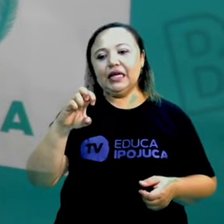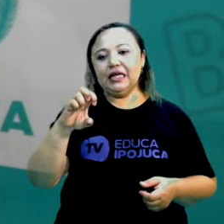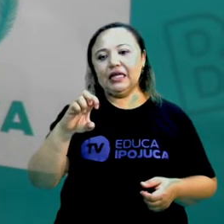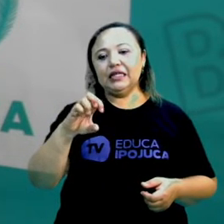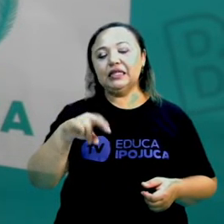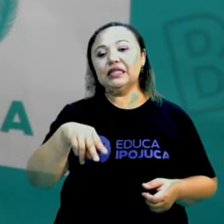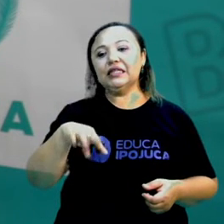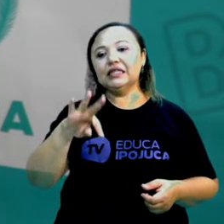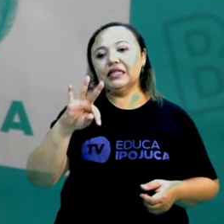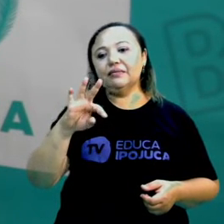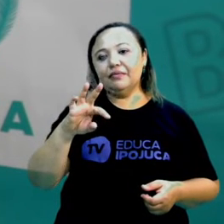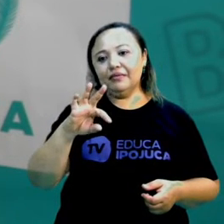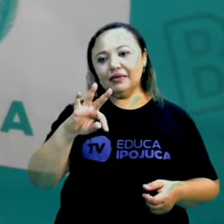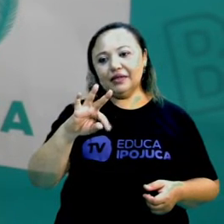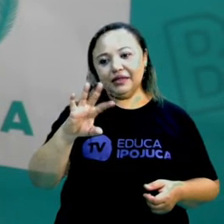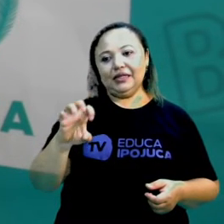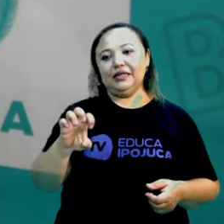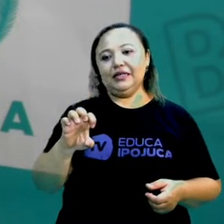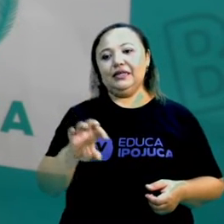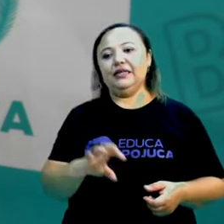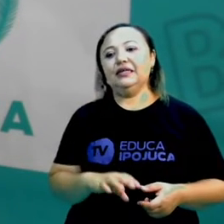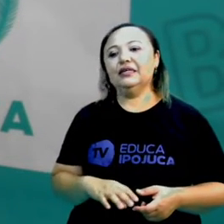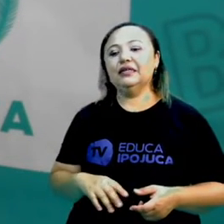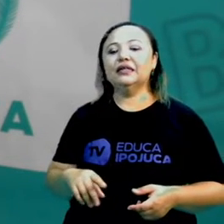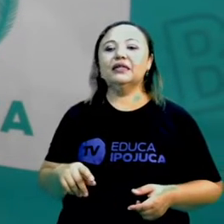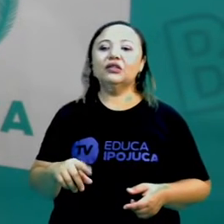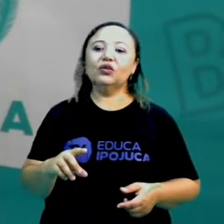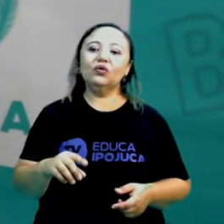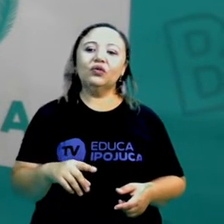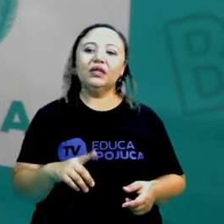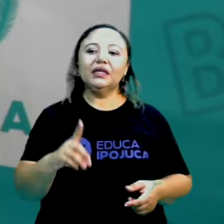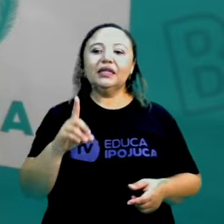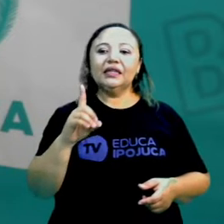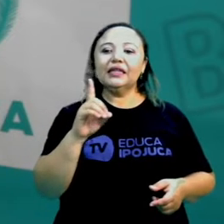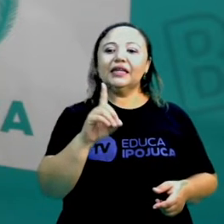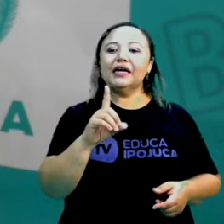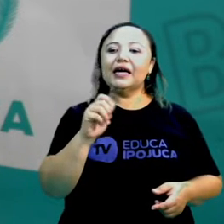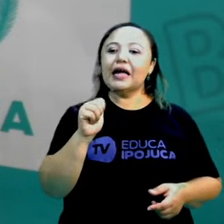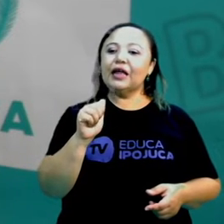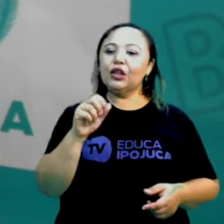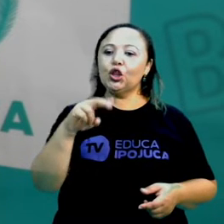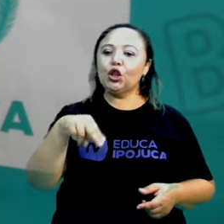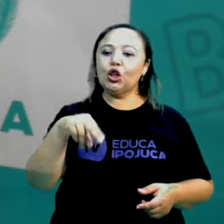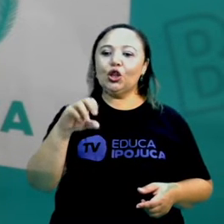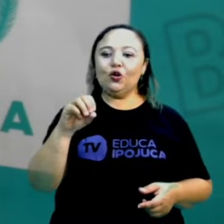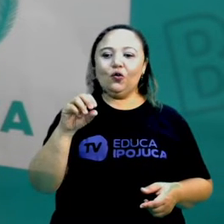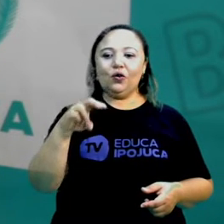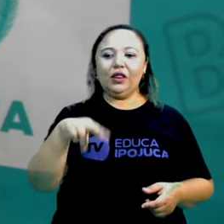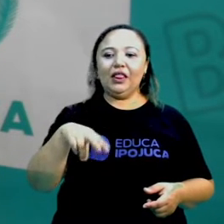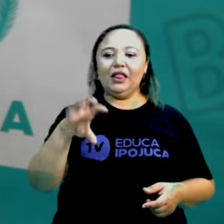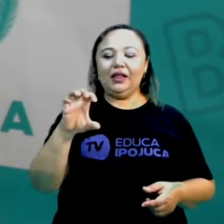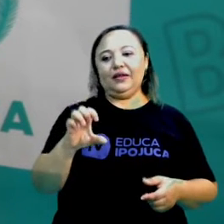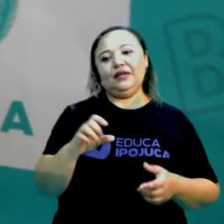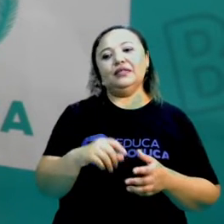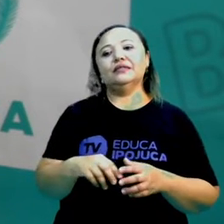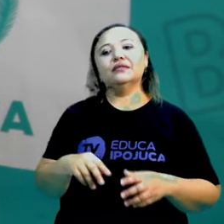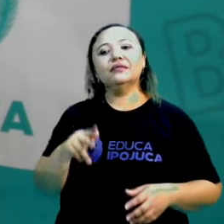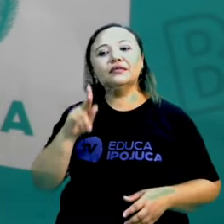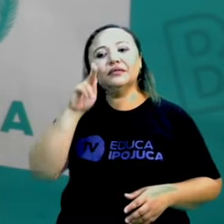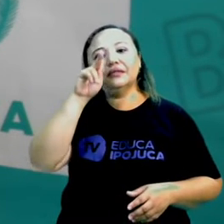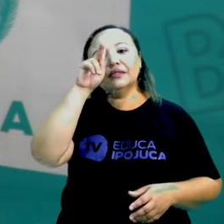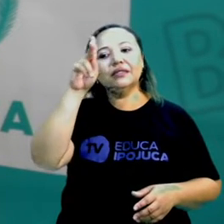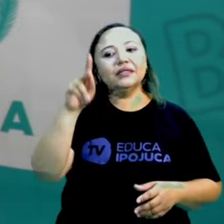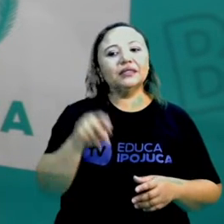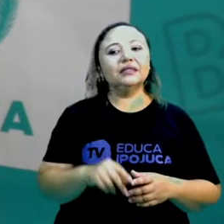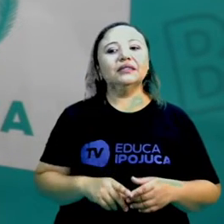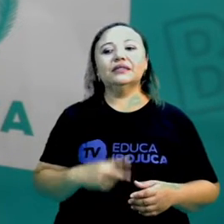doente, doende, né? Danone, ó, forte. Então vamos lá.